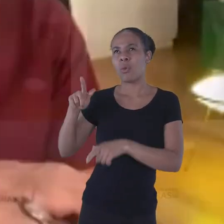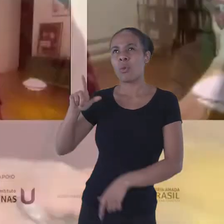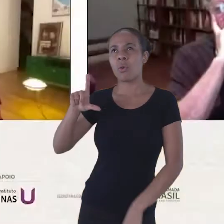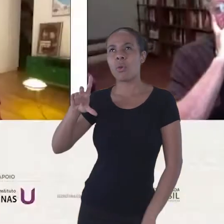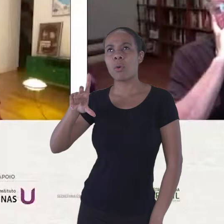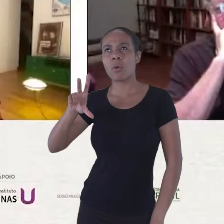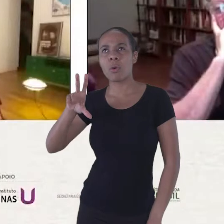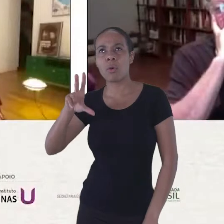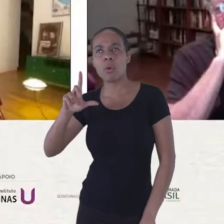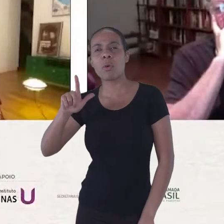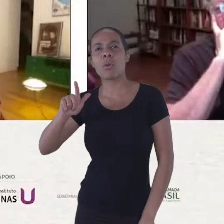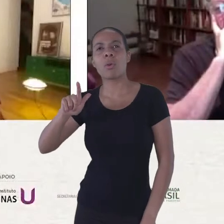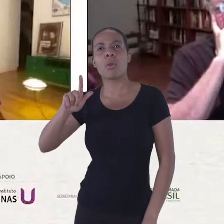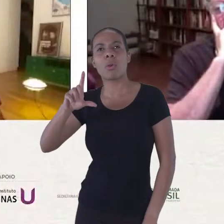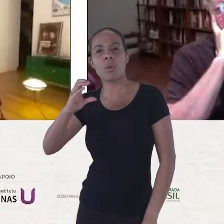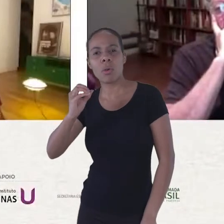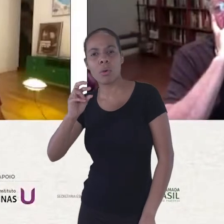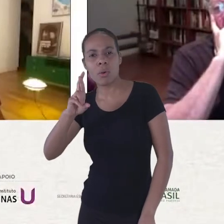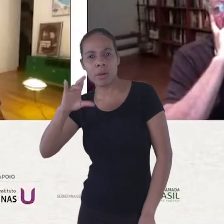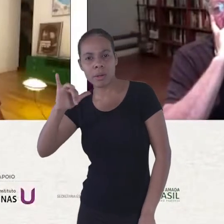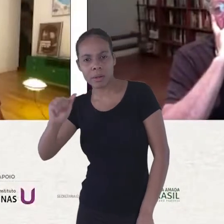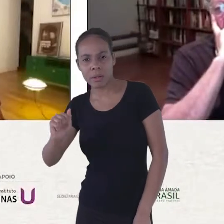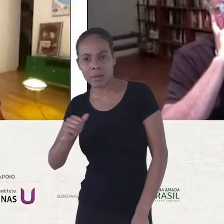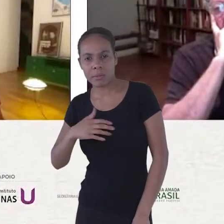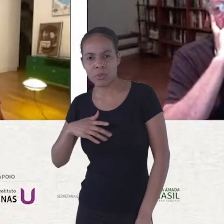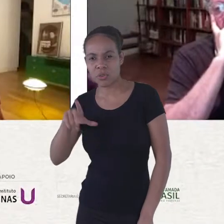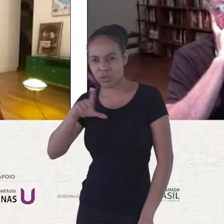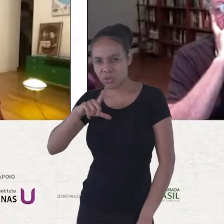Ossos. Baú de Ossos, isso aí.